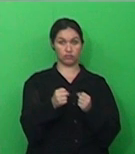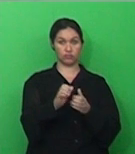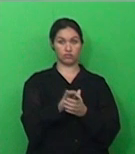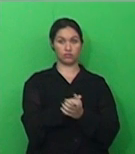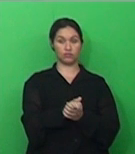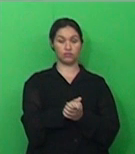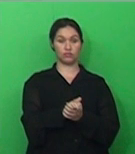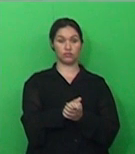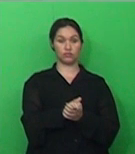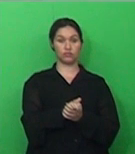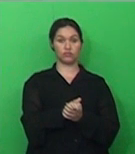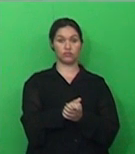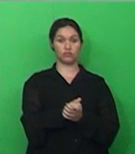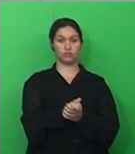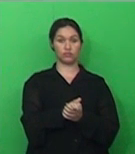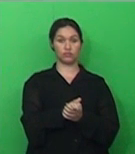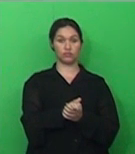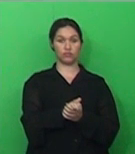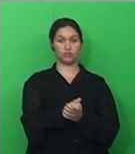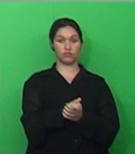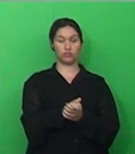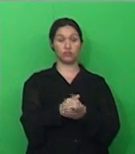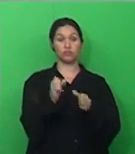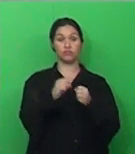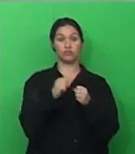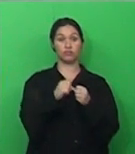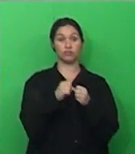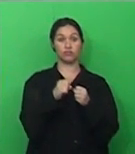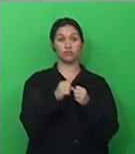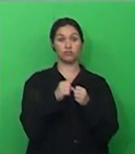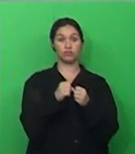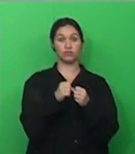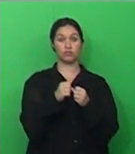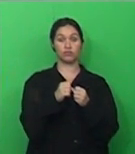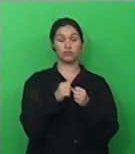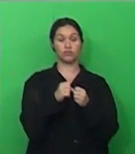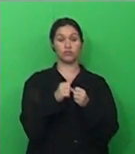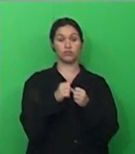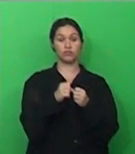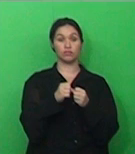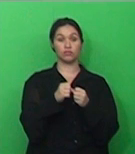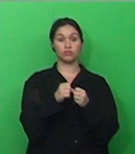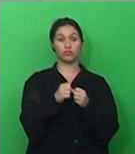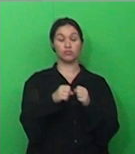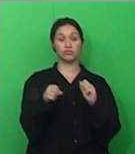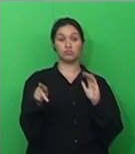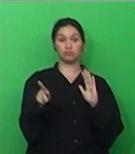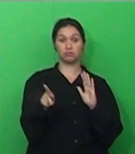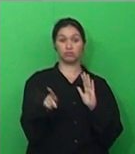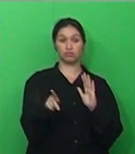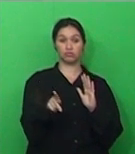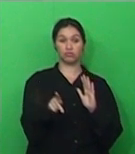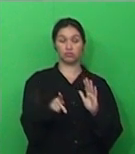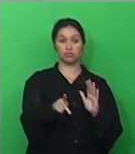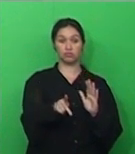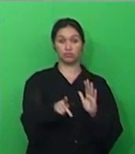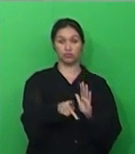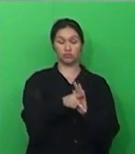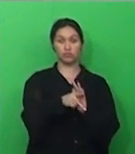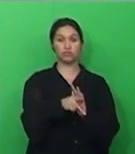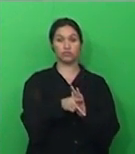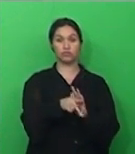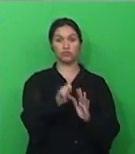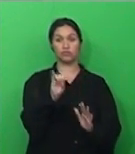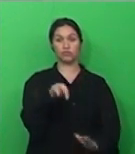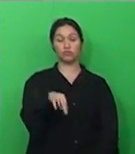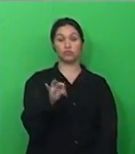dos alunos para promover os seus próprios interesses, opiniões, concepções ou preferências ideológicas, religiosas, morais, políticas e